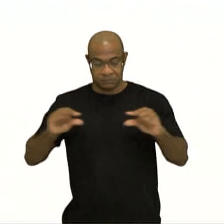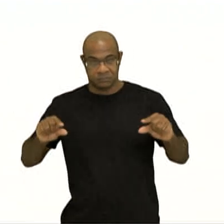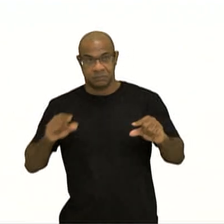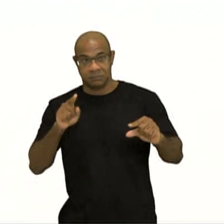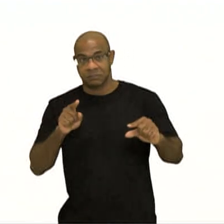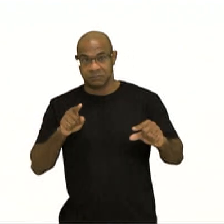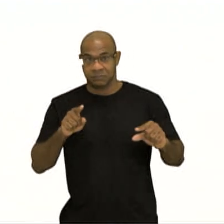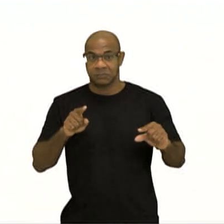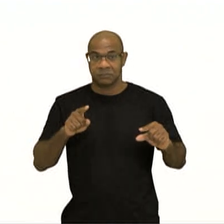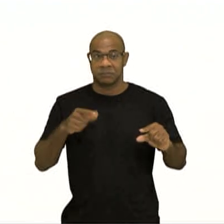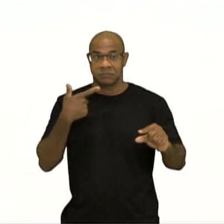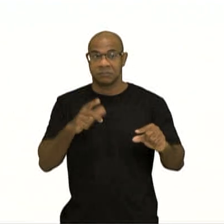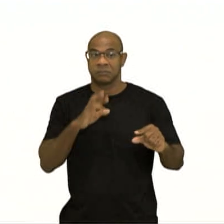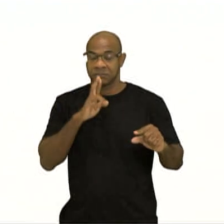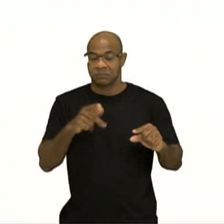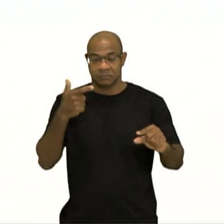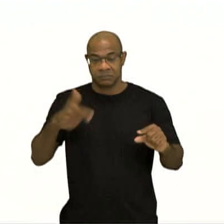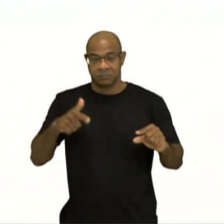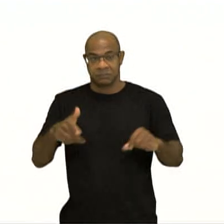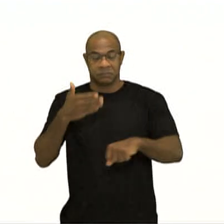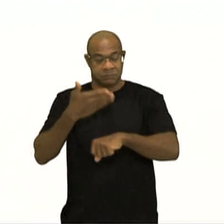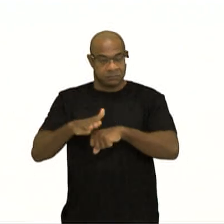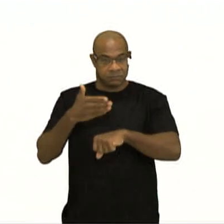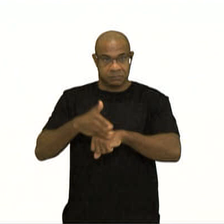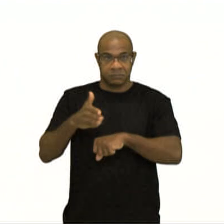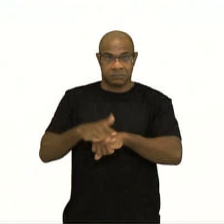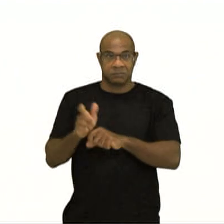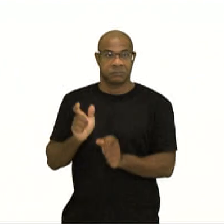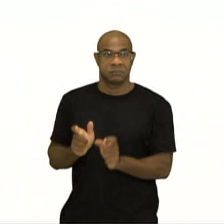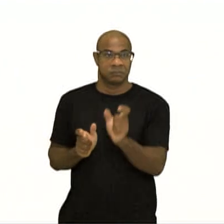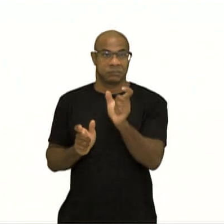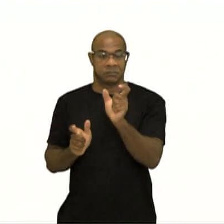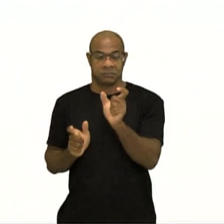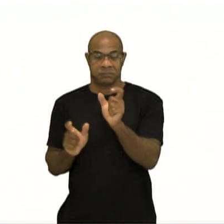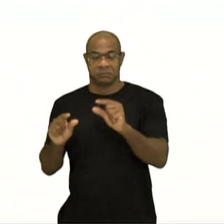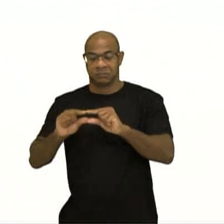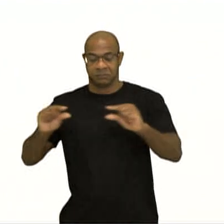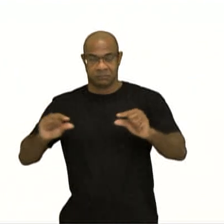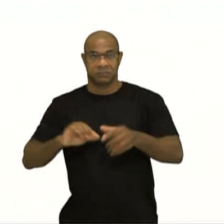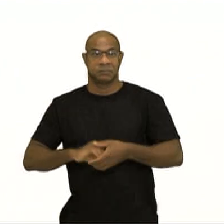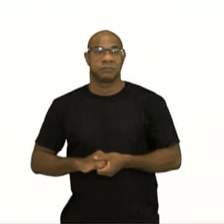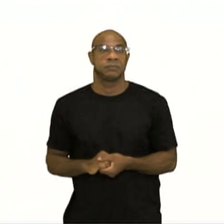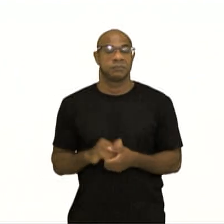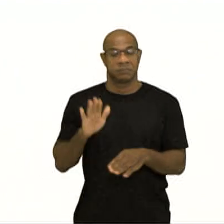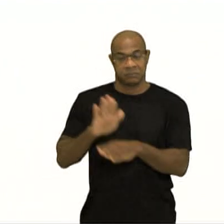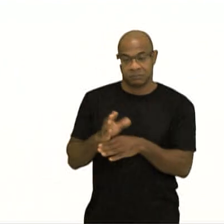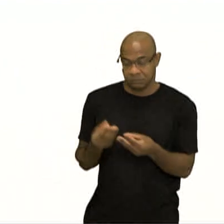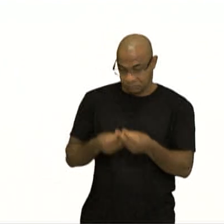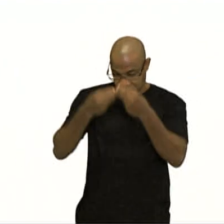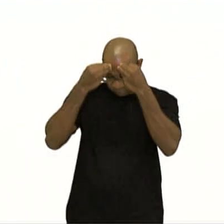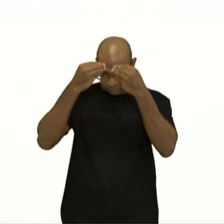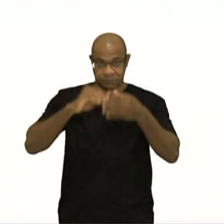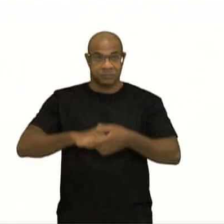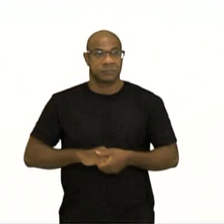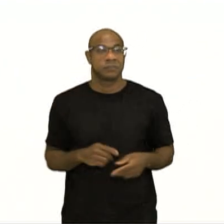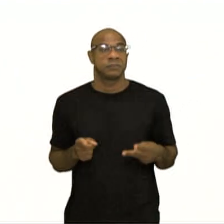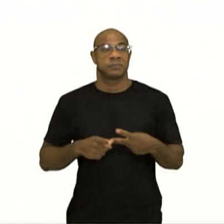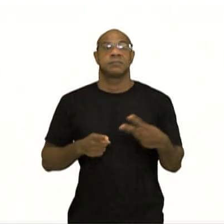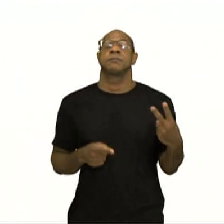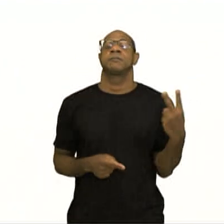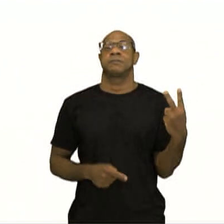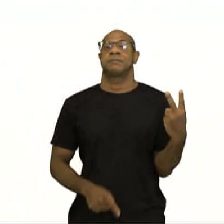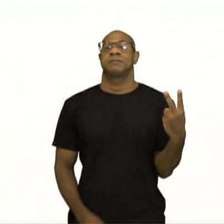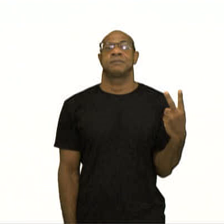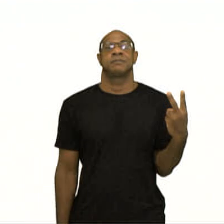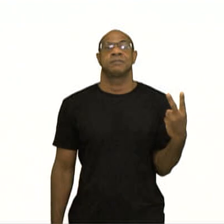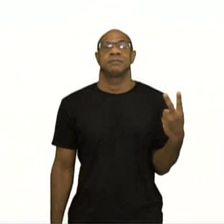você vai estar repetindo, praticando phrasal verb que ajuda a memorizar. Number 2. Does your tablet take a long time